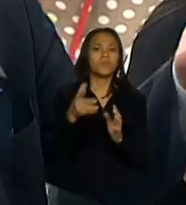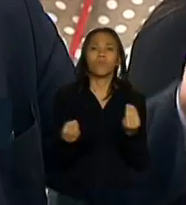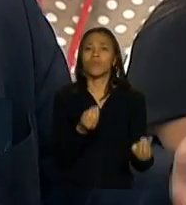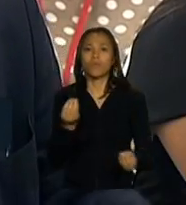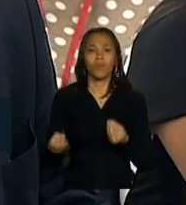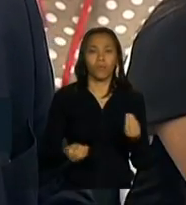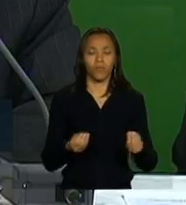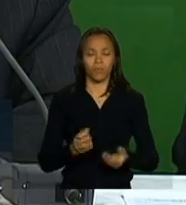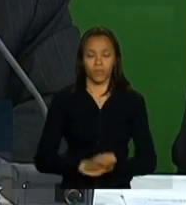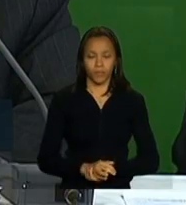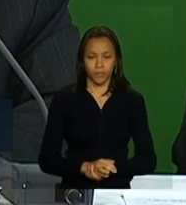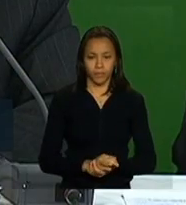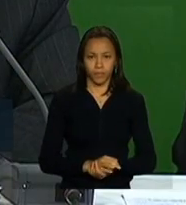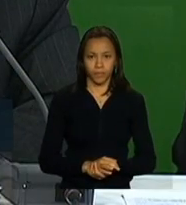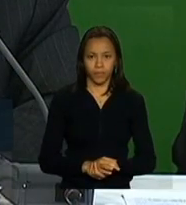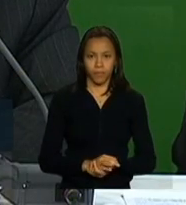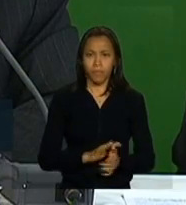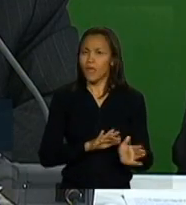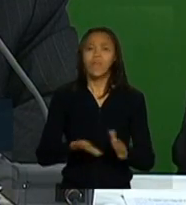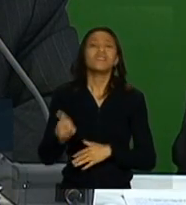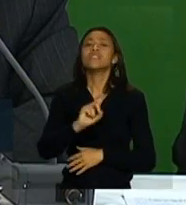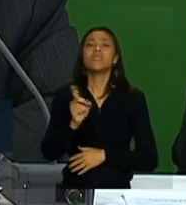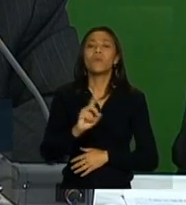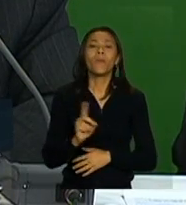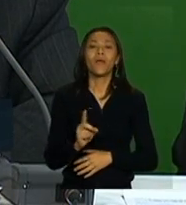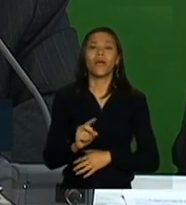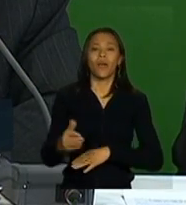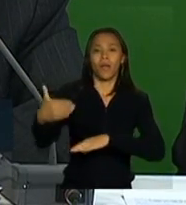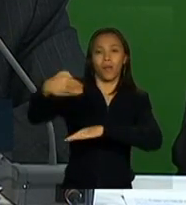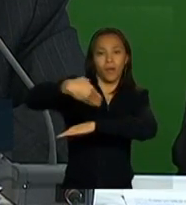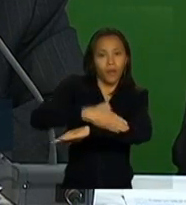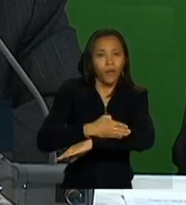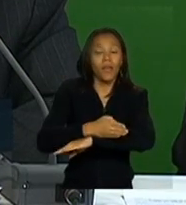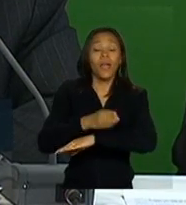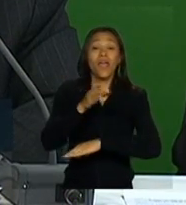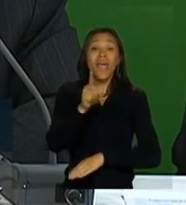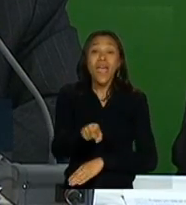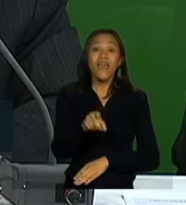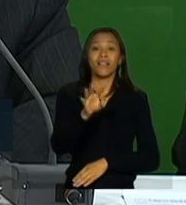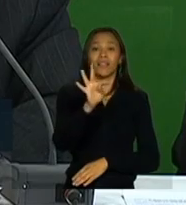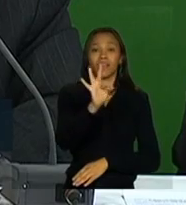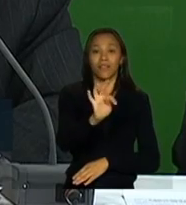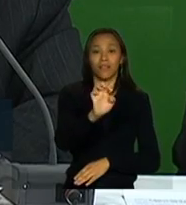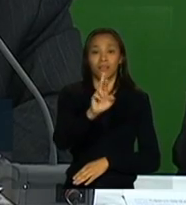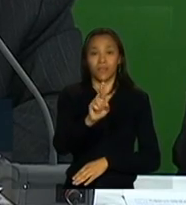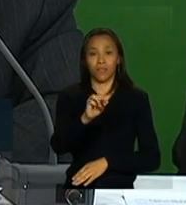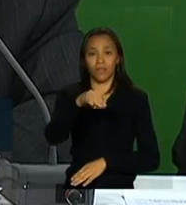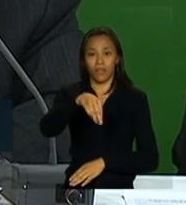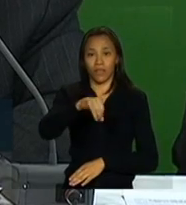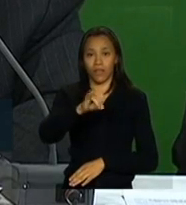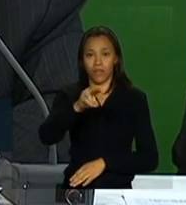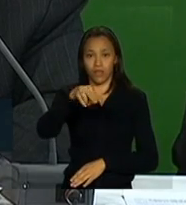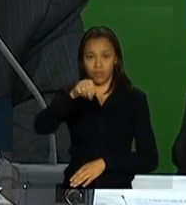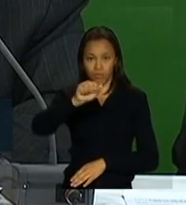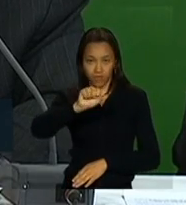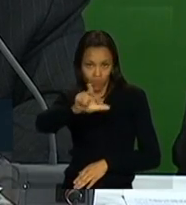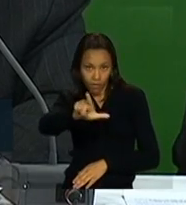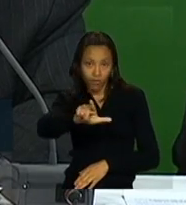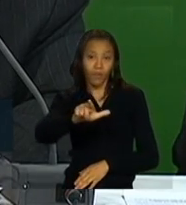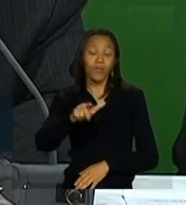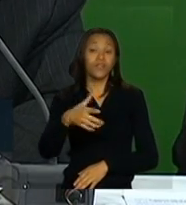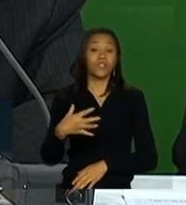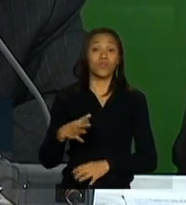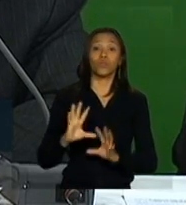da associação? Não são postos, são terminais, né? São arrendamentos. Na verdade, são 95